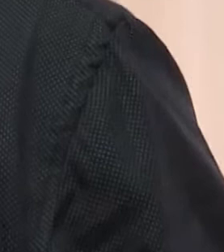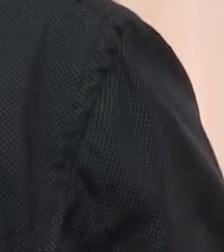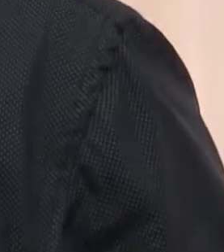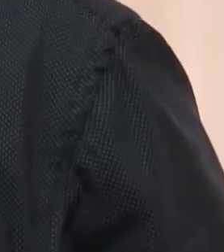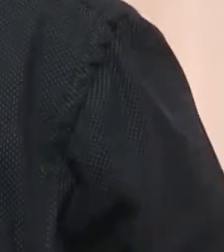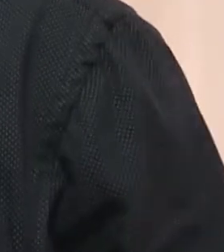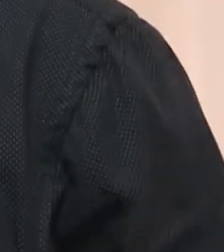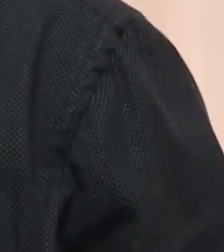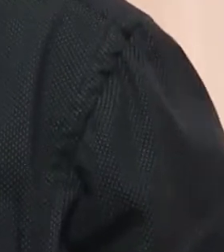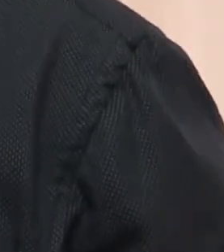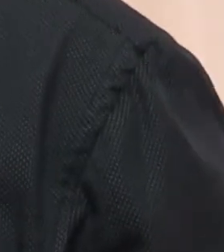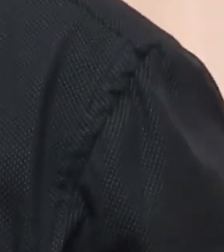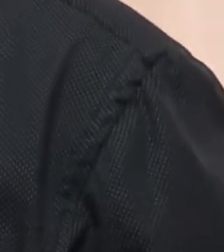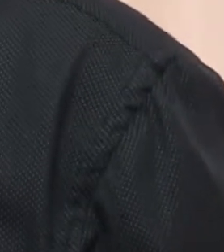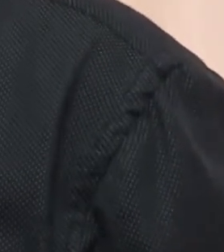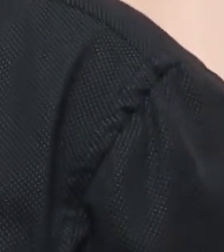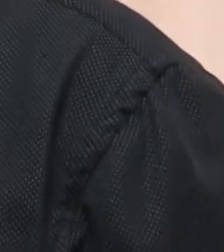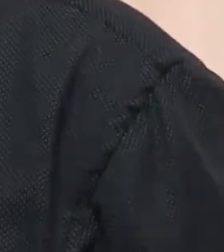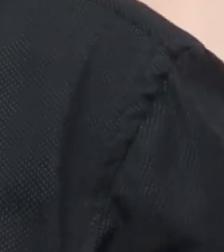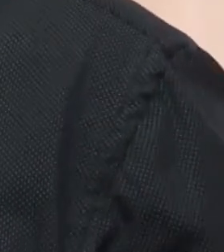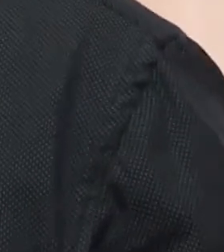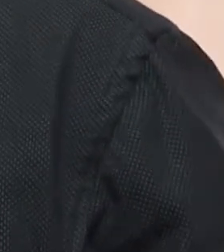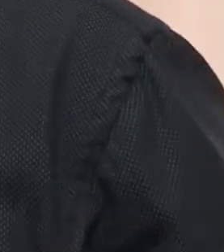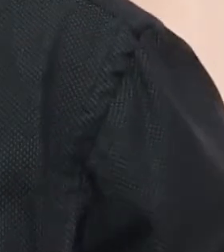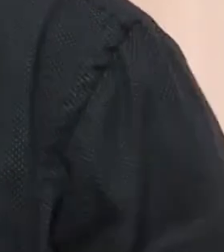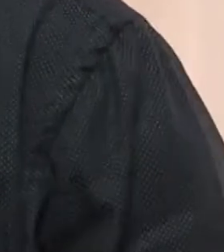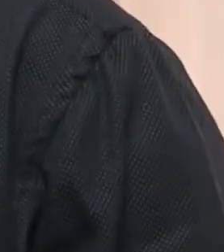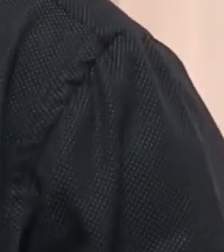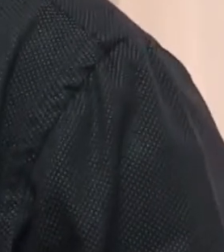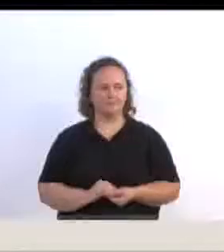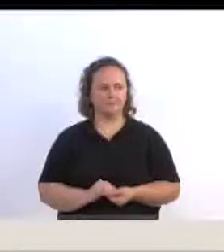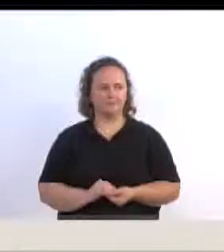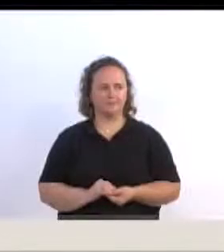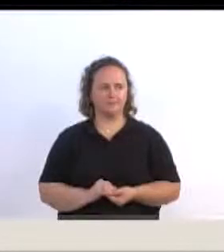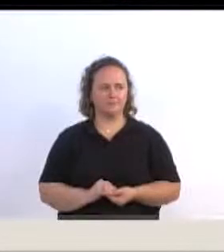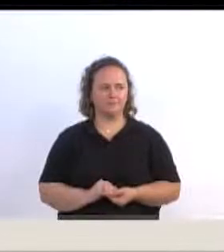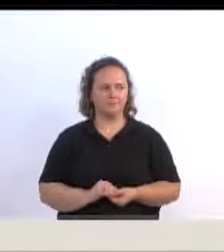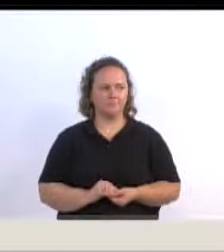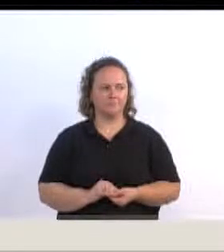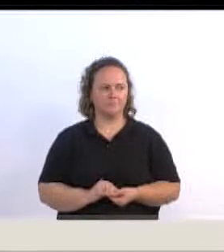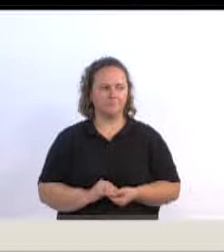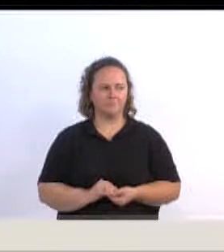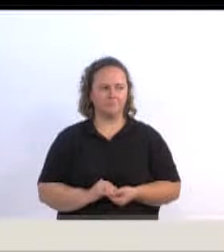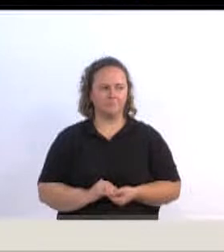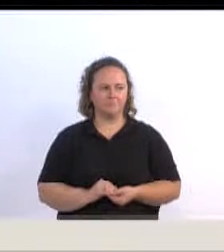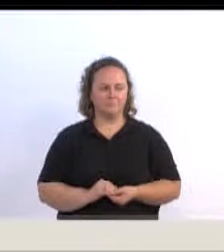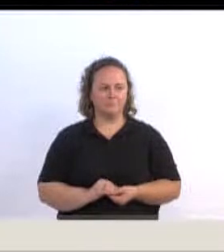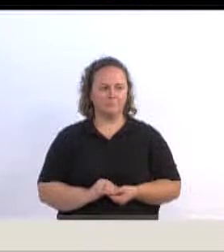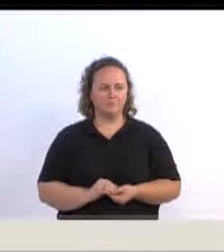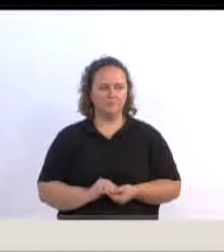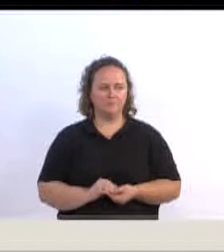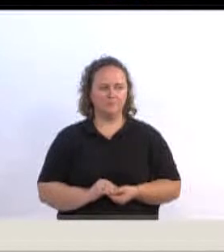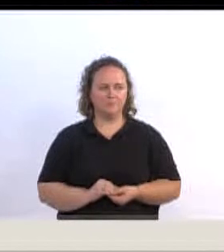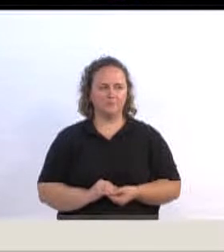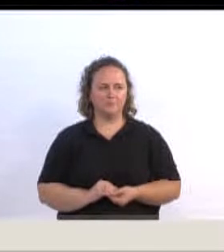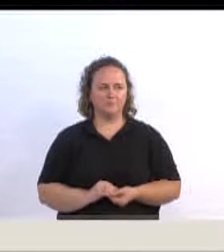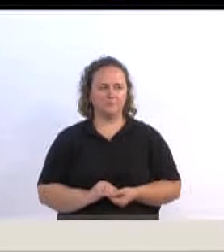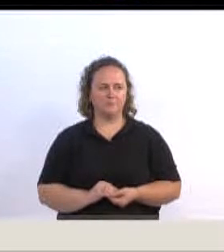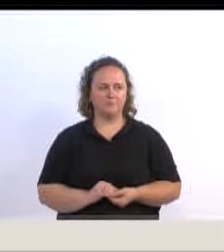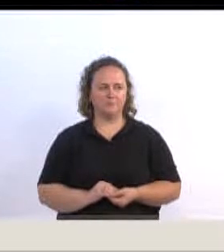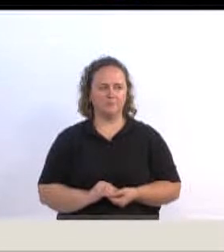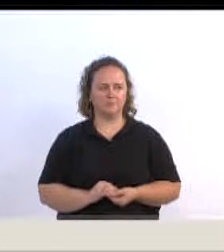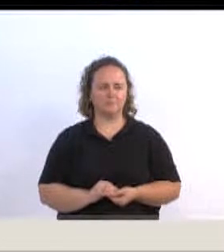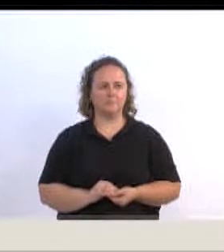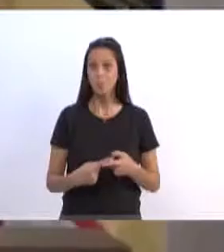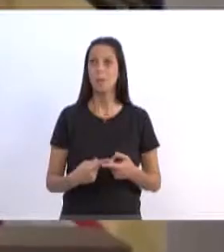que foram essas 2 novas ambulâncias, vamos continuar cobrando no mínimo pelo menos mais uma. Nas votações, destaque para a aprovação do projeto de lei de